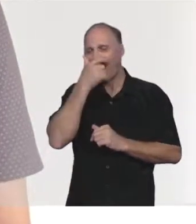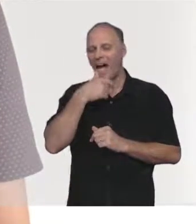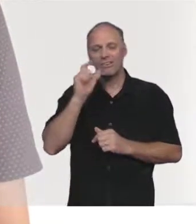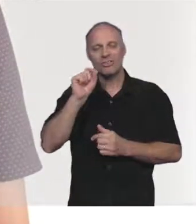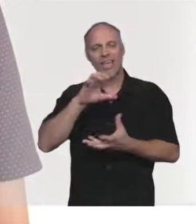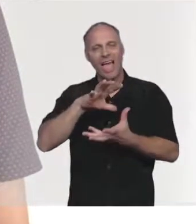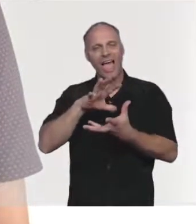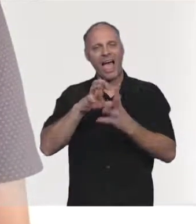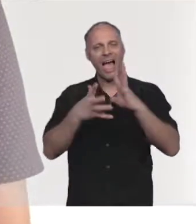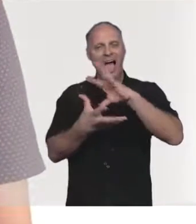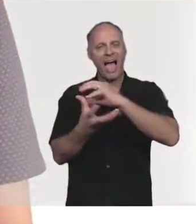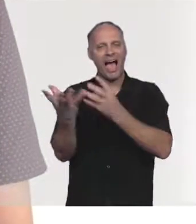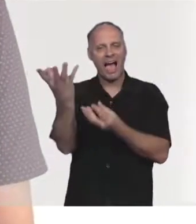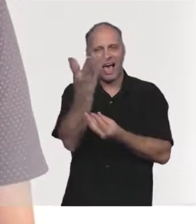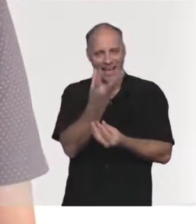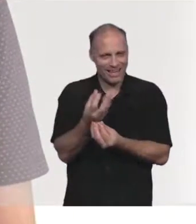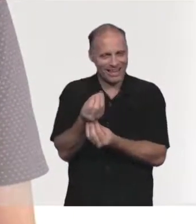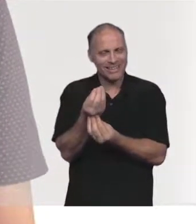eu acho que a arte